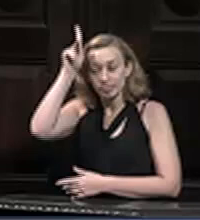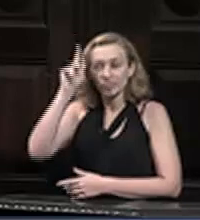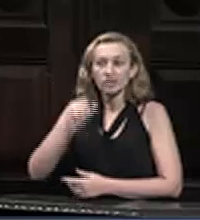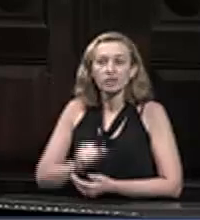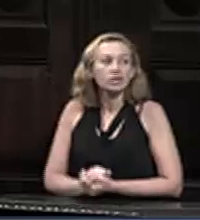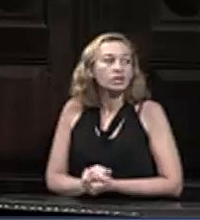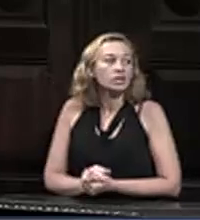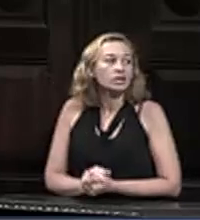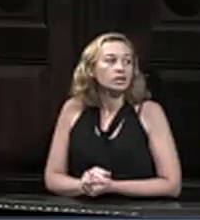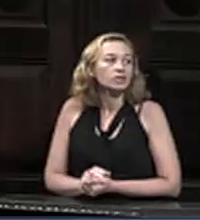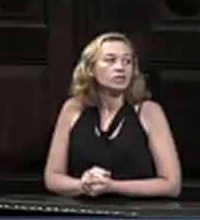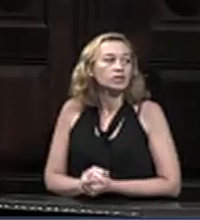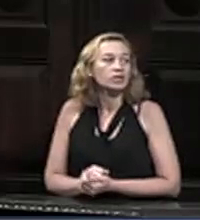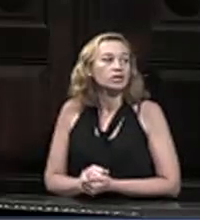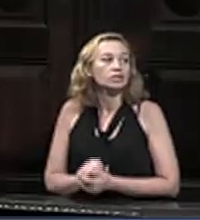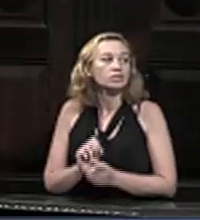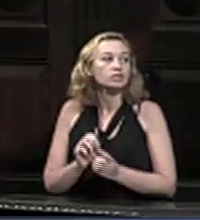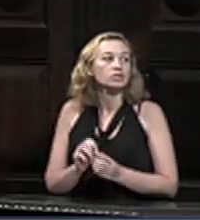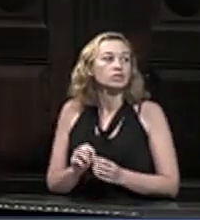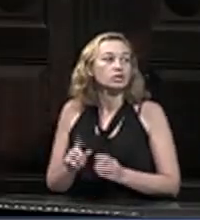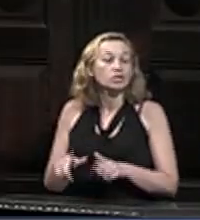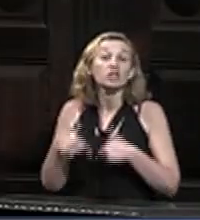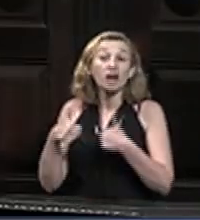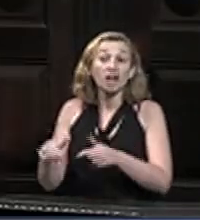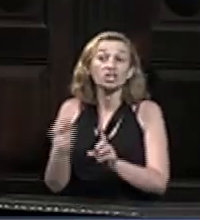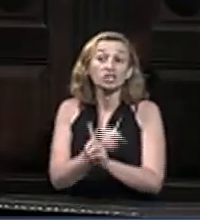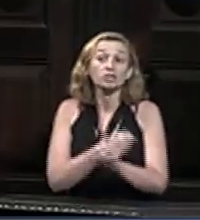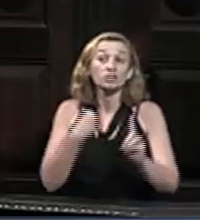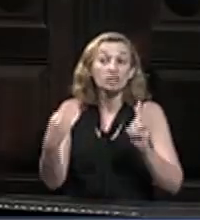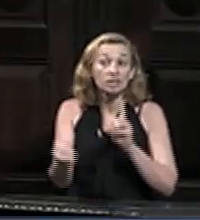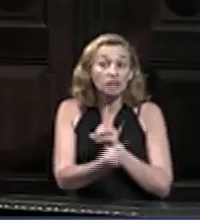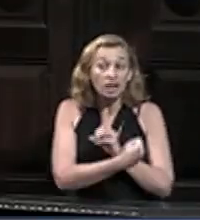pelo papel social que cumpre,